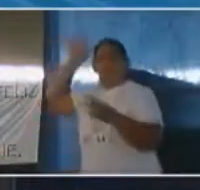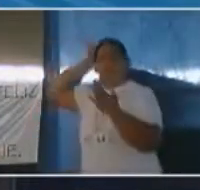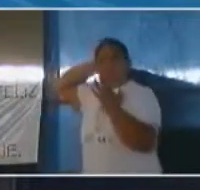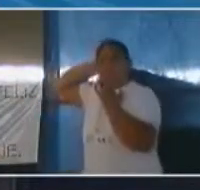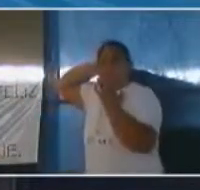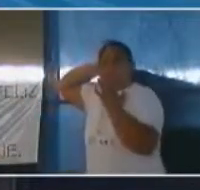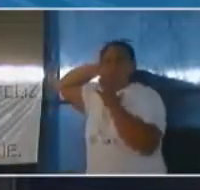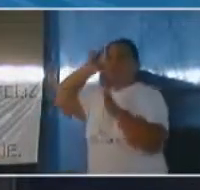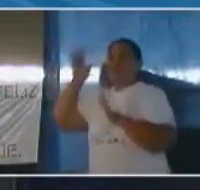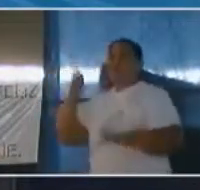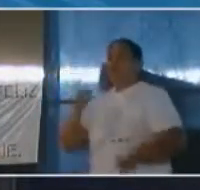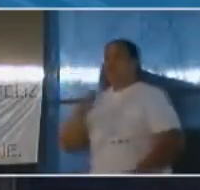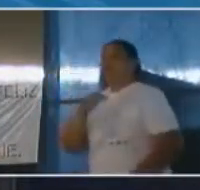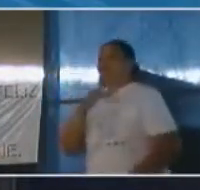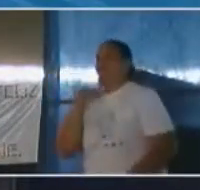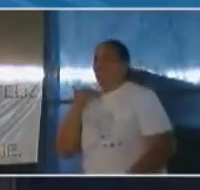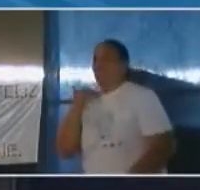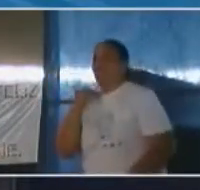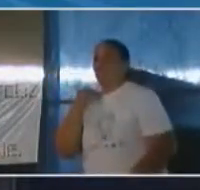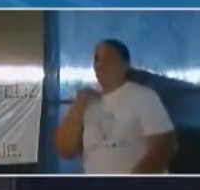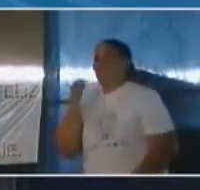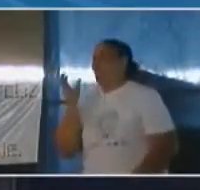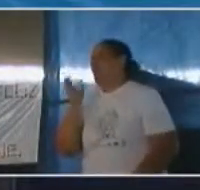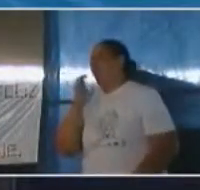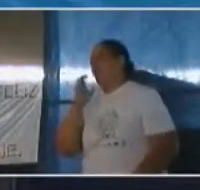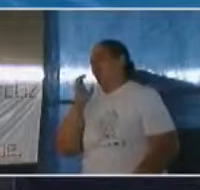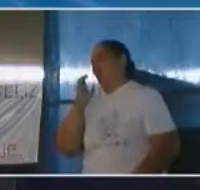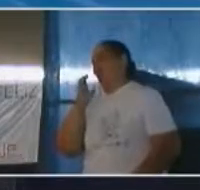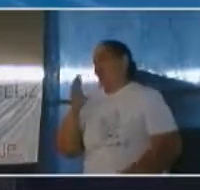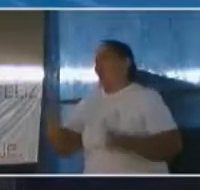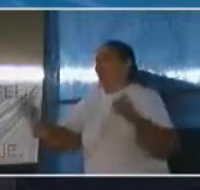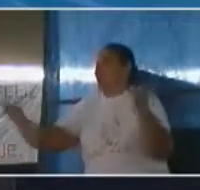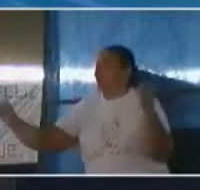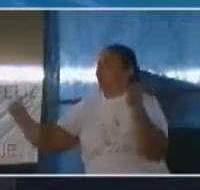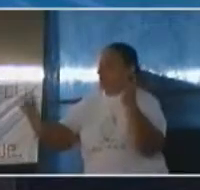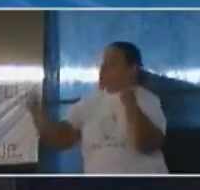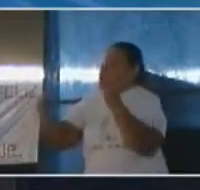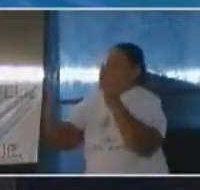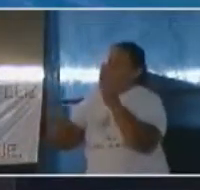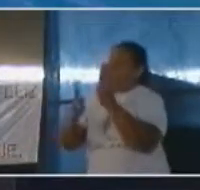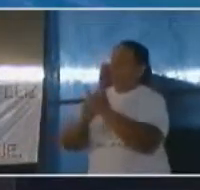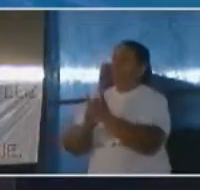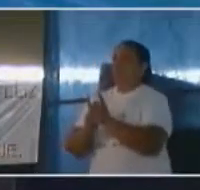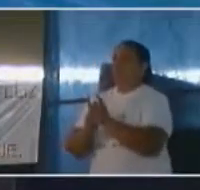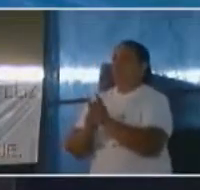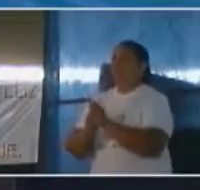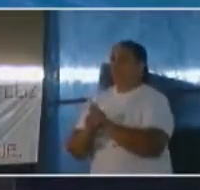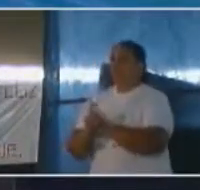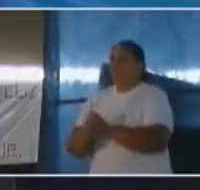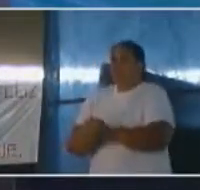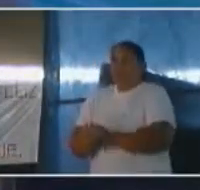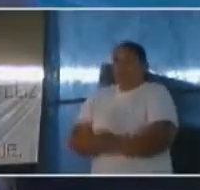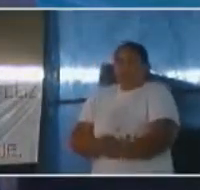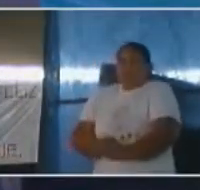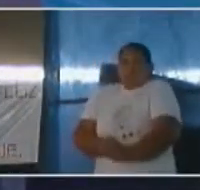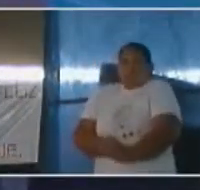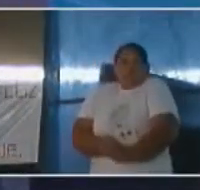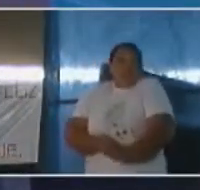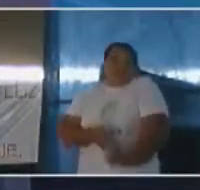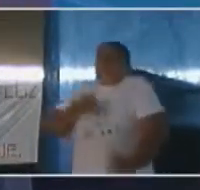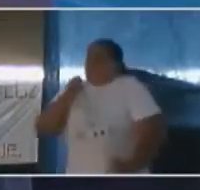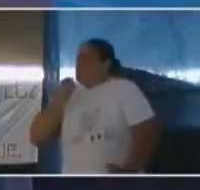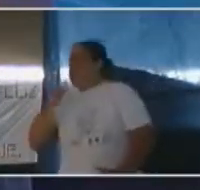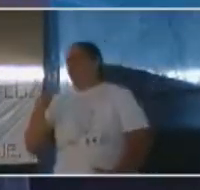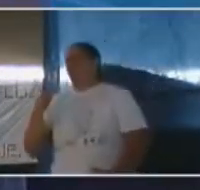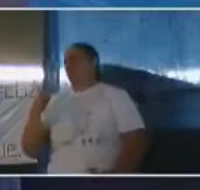aproxima com muito mais velocidade. É óbvio É óbvio que ter acesso à informação é importante, é